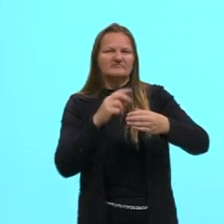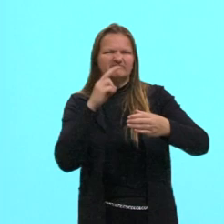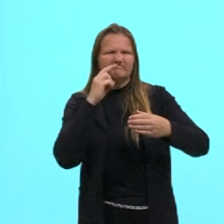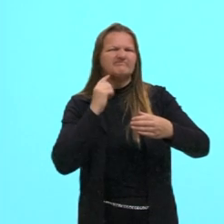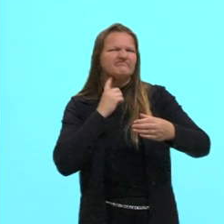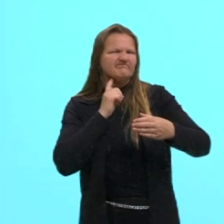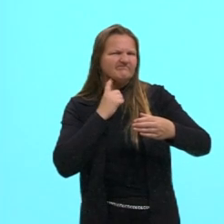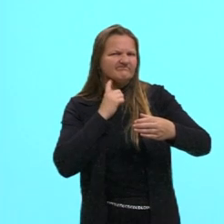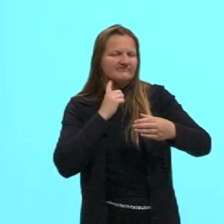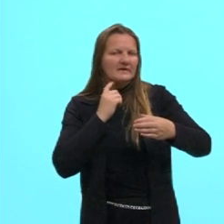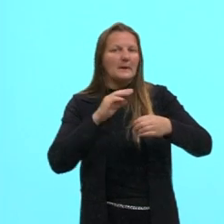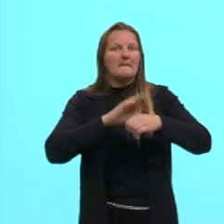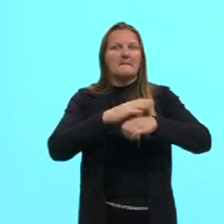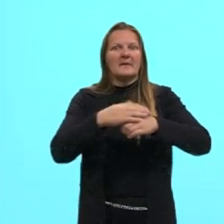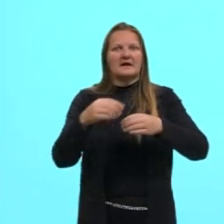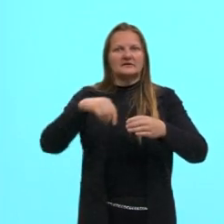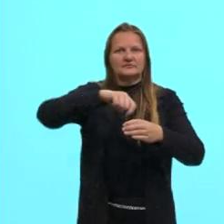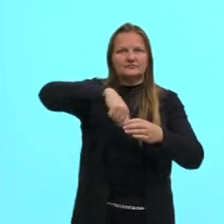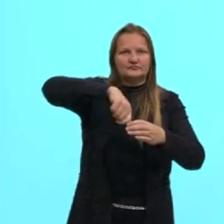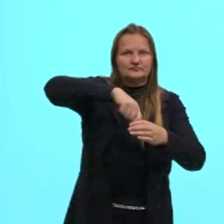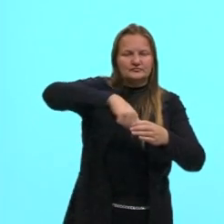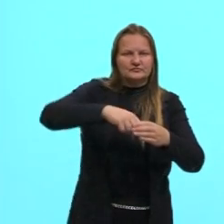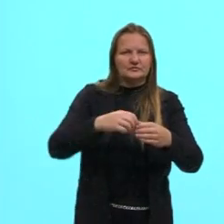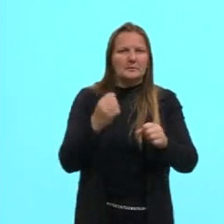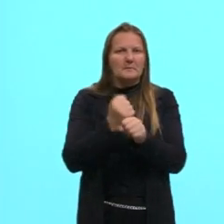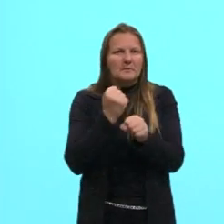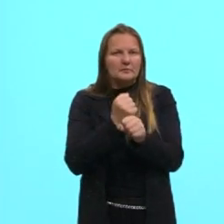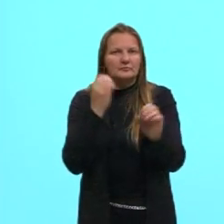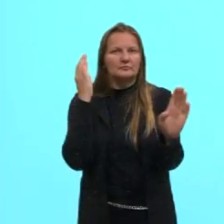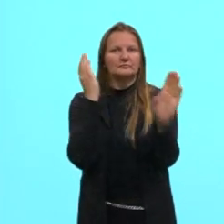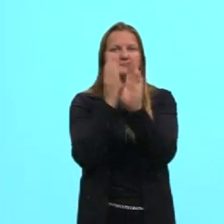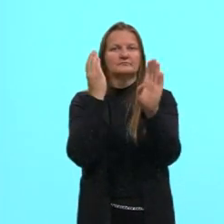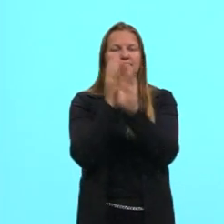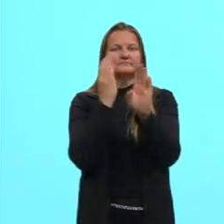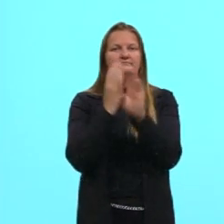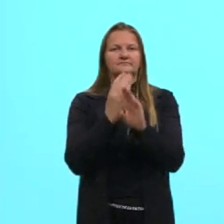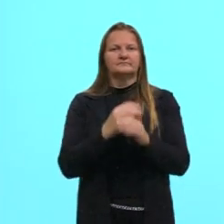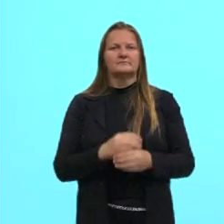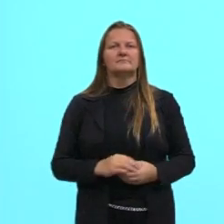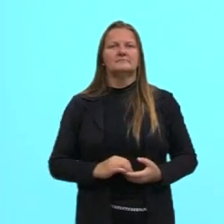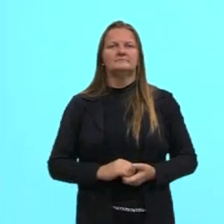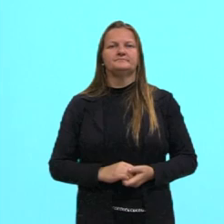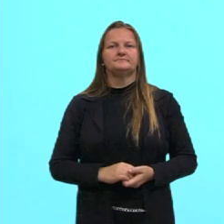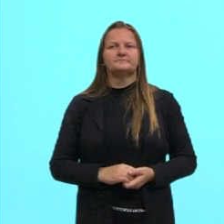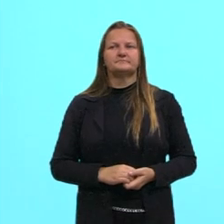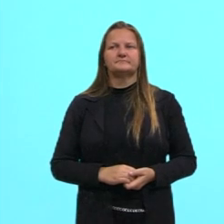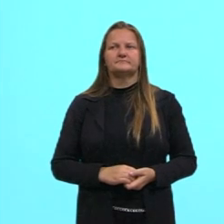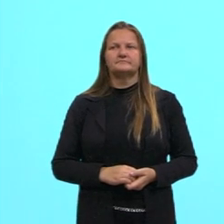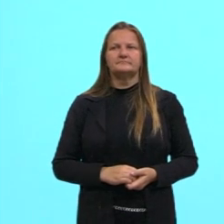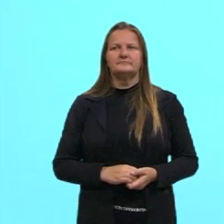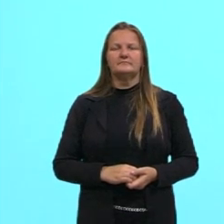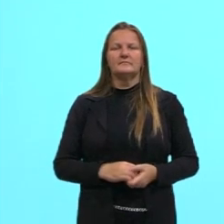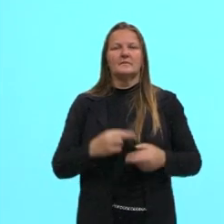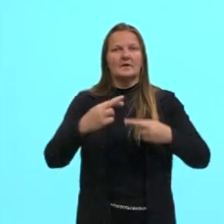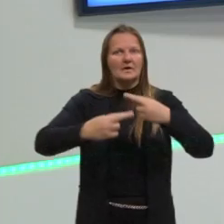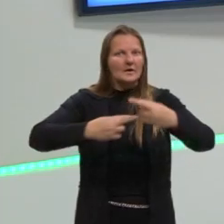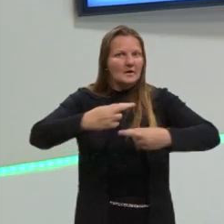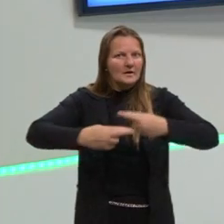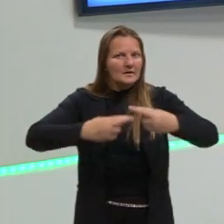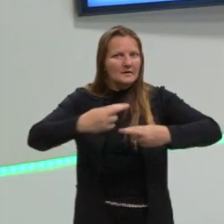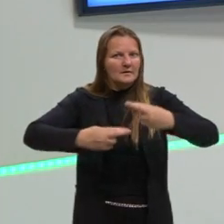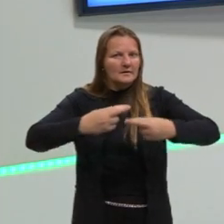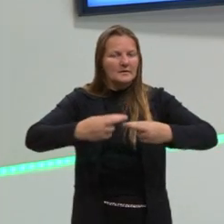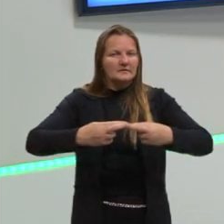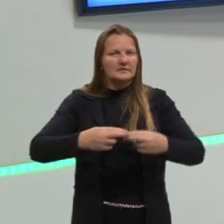mais um reagente e se formar esse produto significa que eu tenho contaminante eu tenho então uma reação né